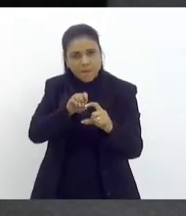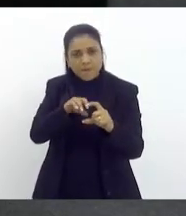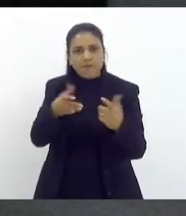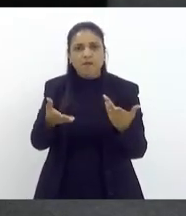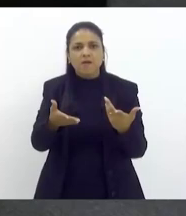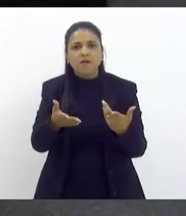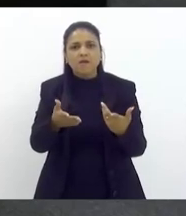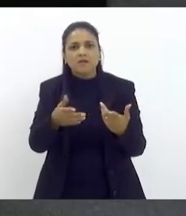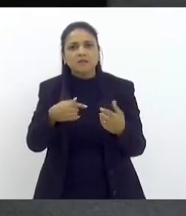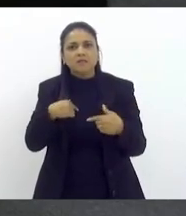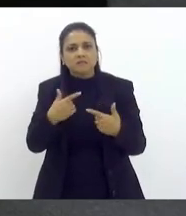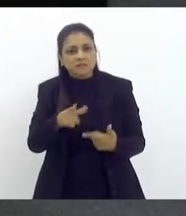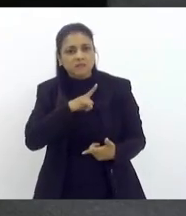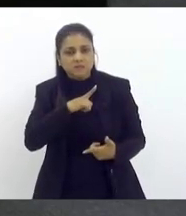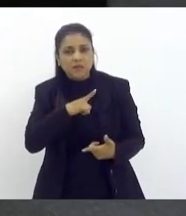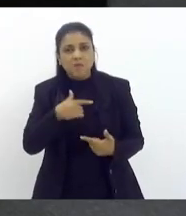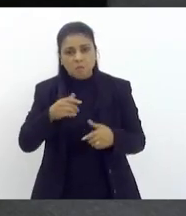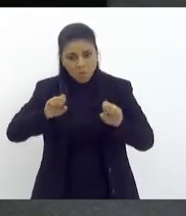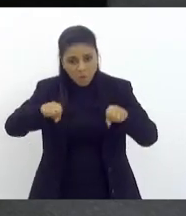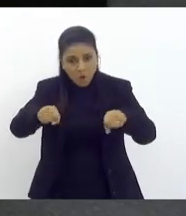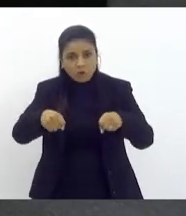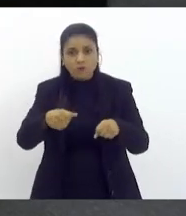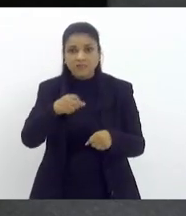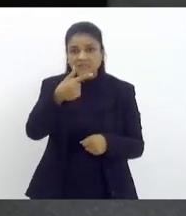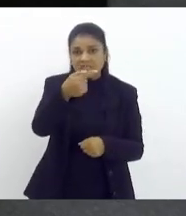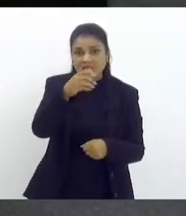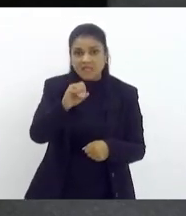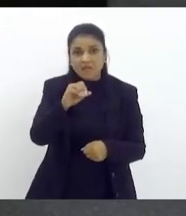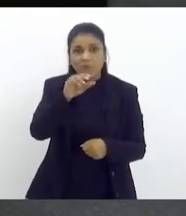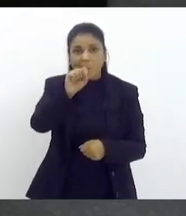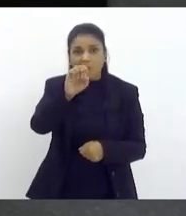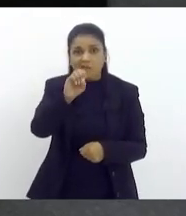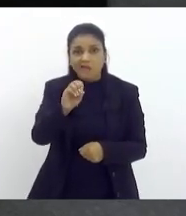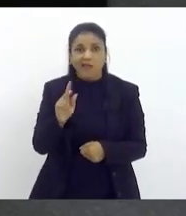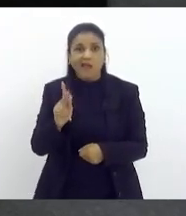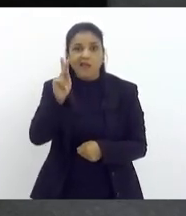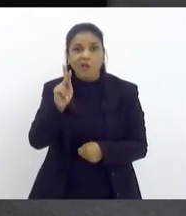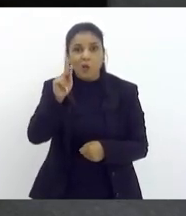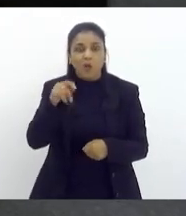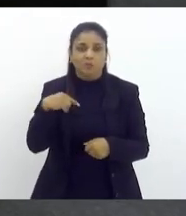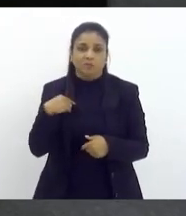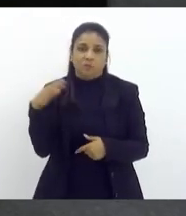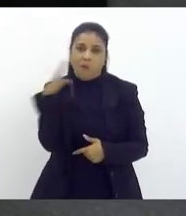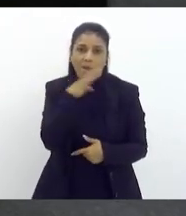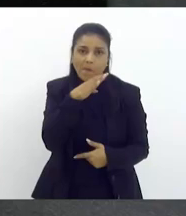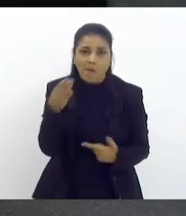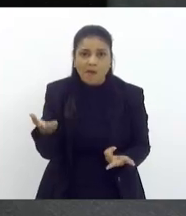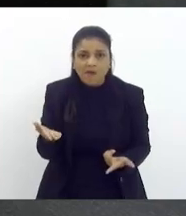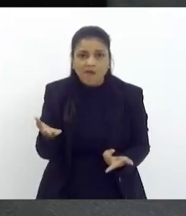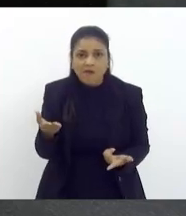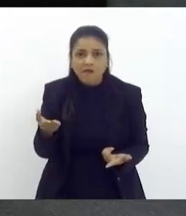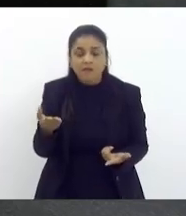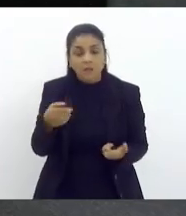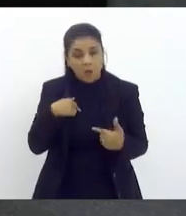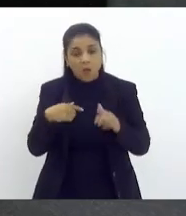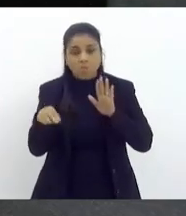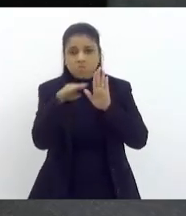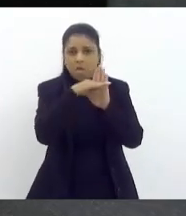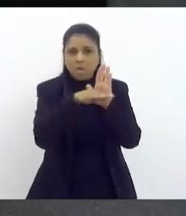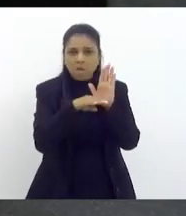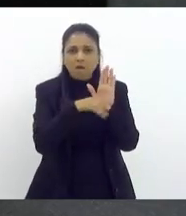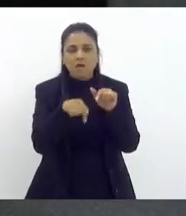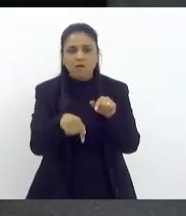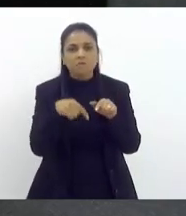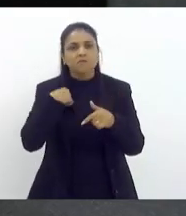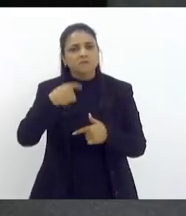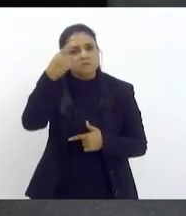80 km de velocidade então é uma é uma é uma posição que eu trago aqui no plenário para reflexão